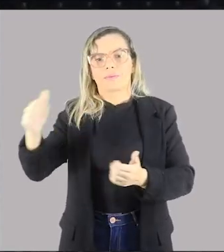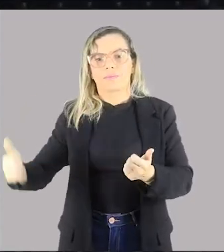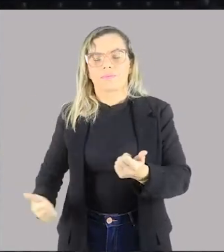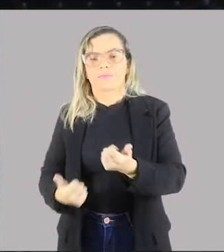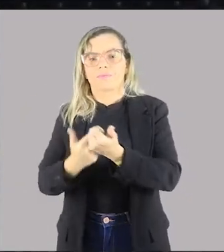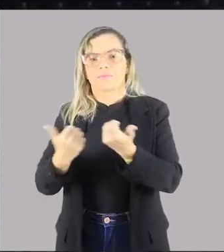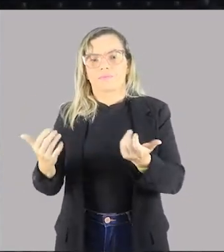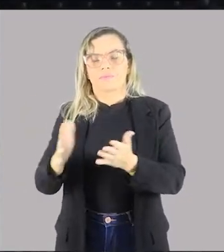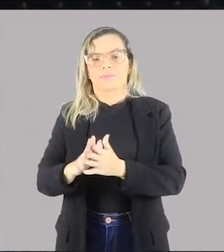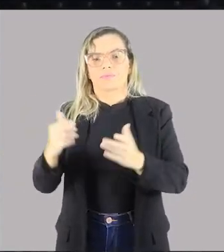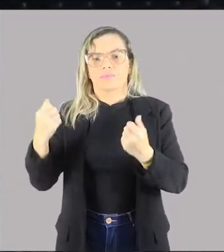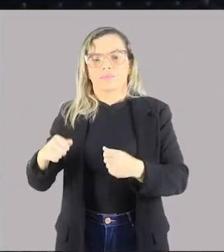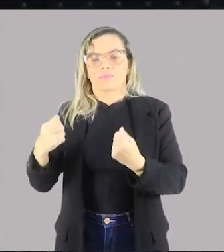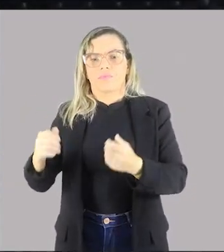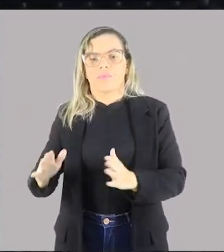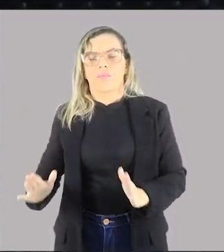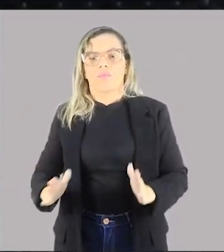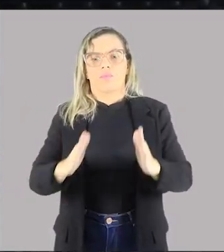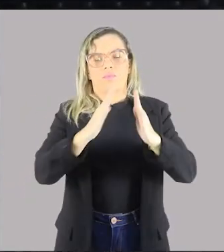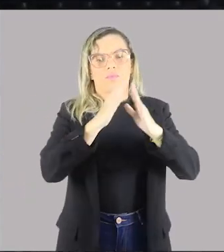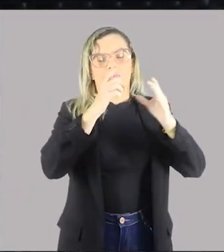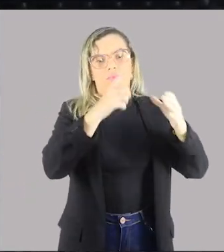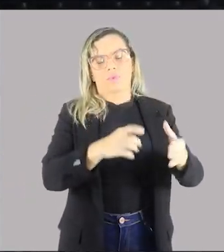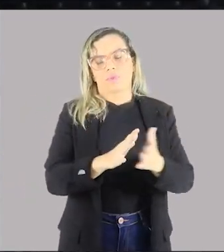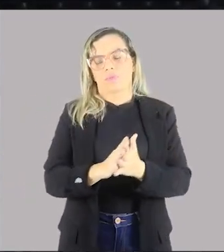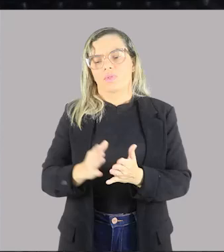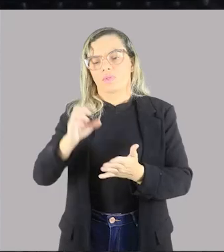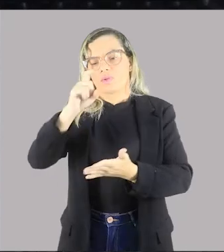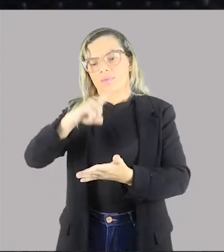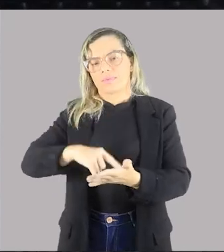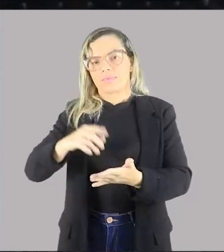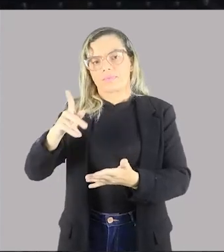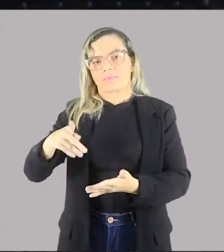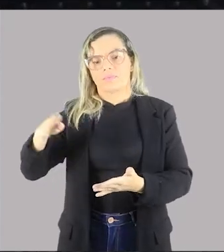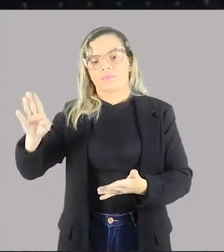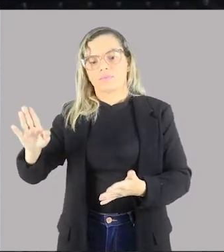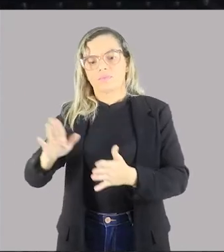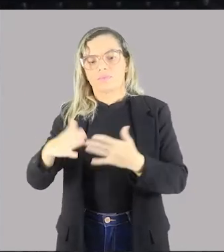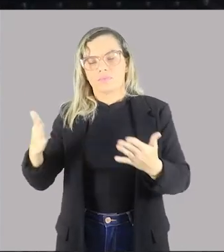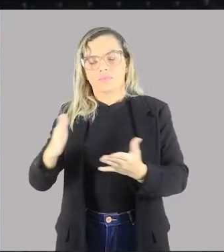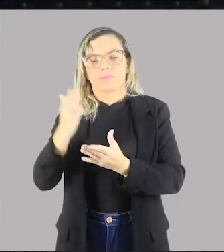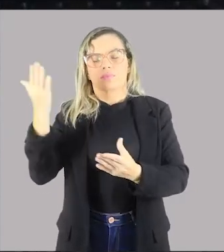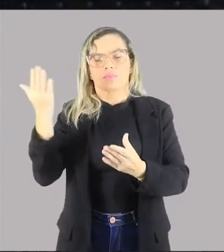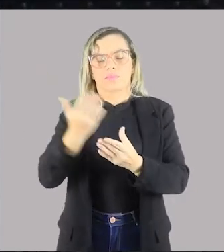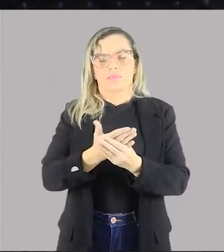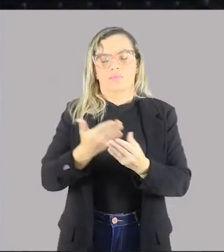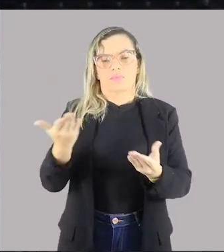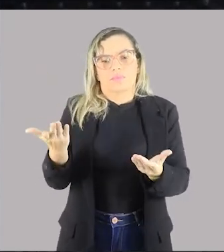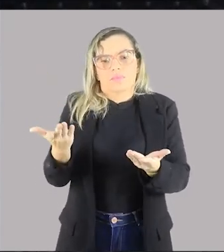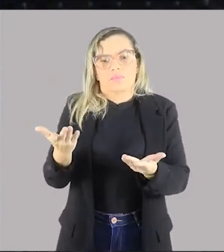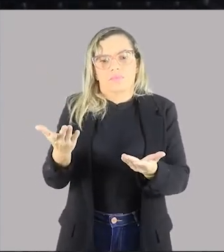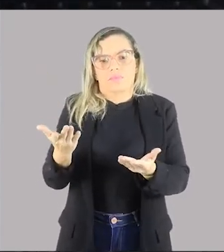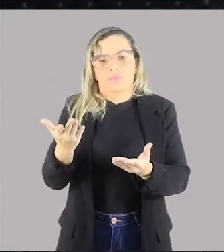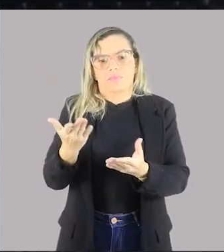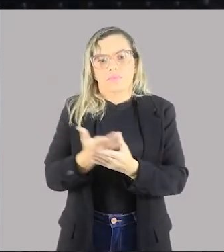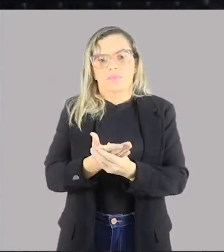precise levar para casa um documento público, levar para casa um processo que ainda não está